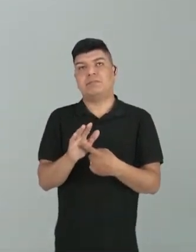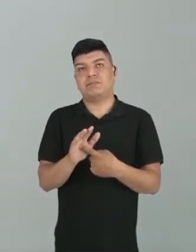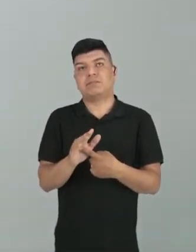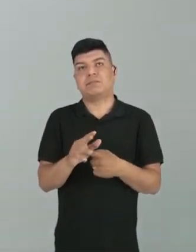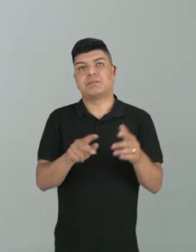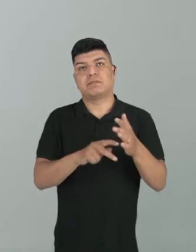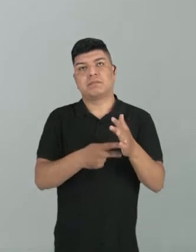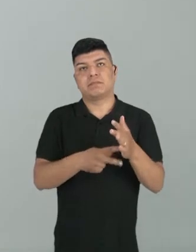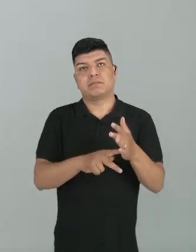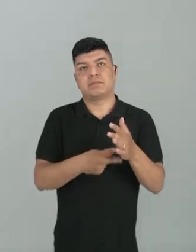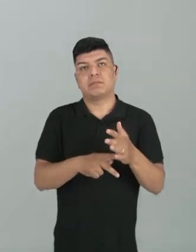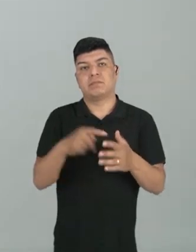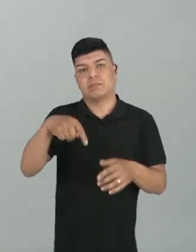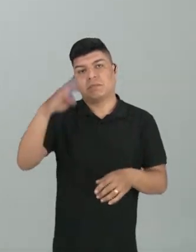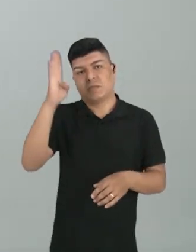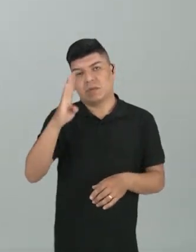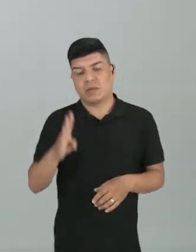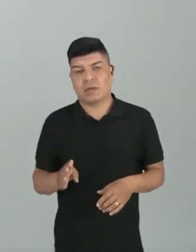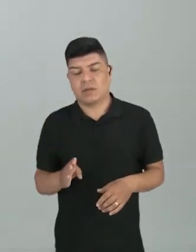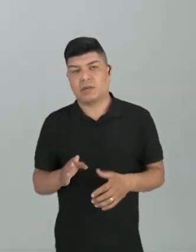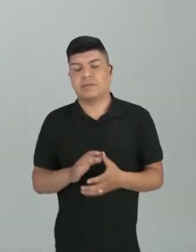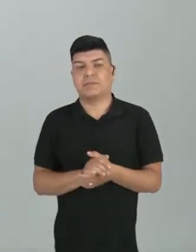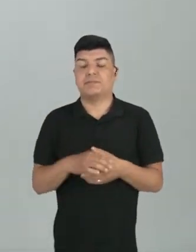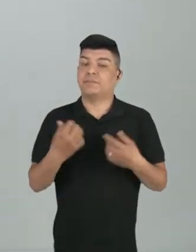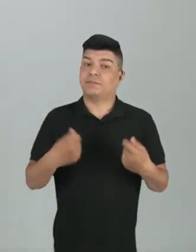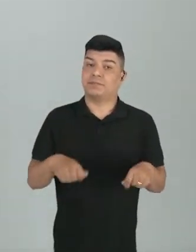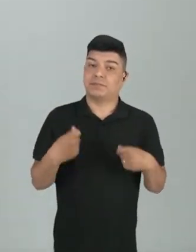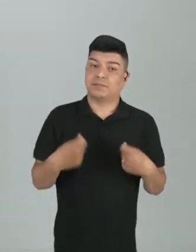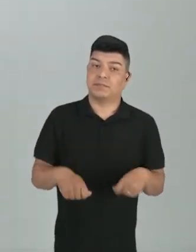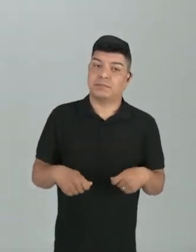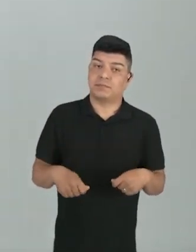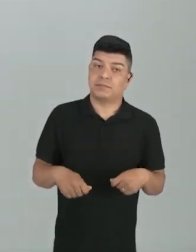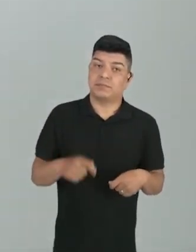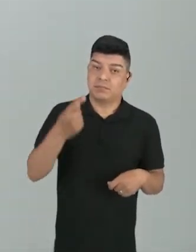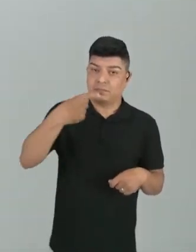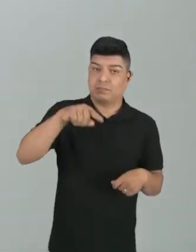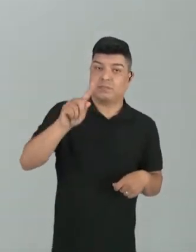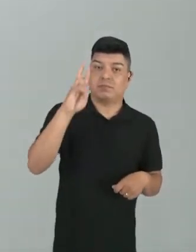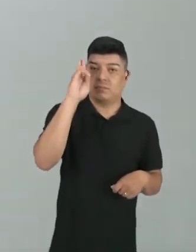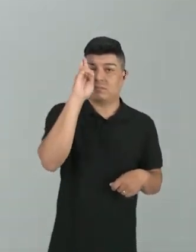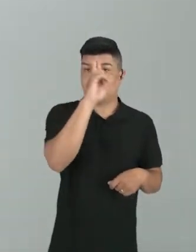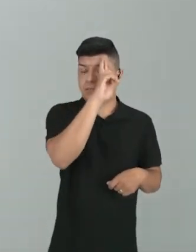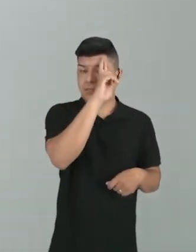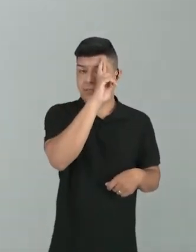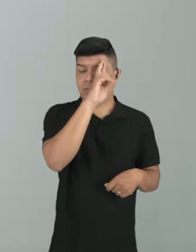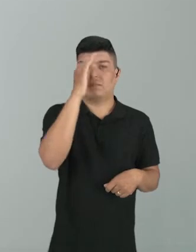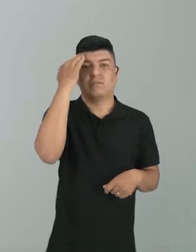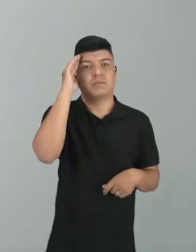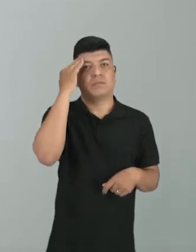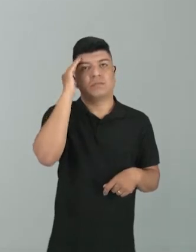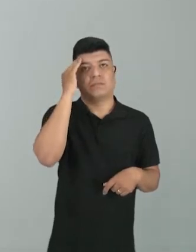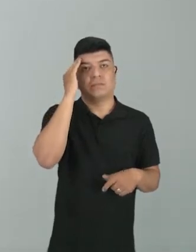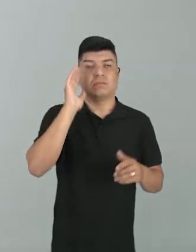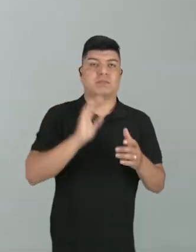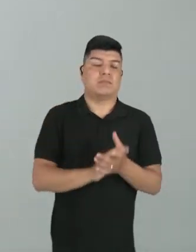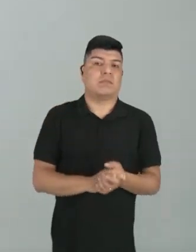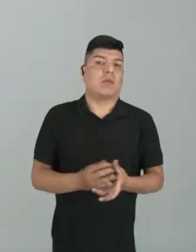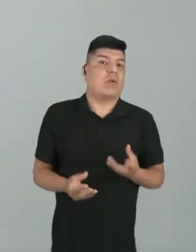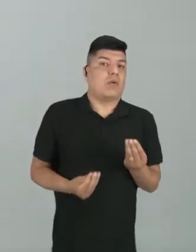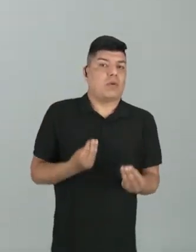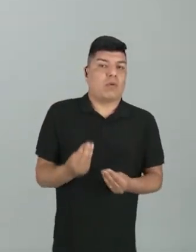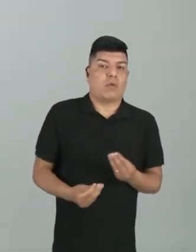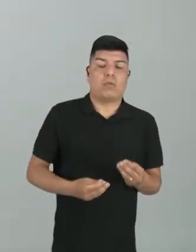do sindicalismo no Brasil, nós precisamos ir na história e compreender como que